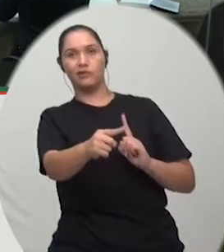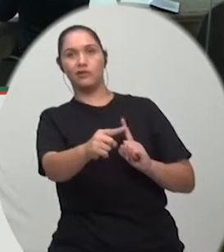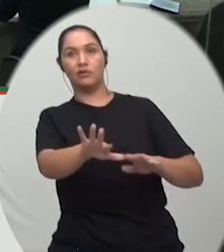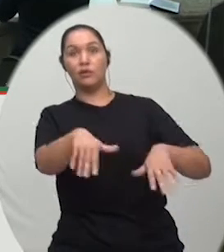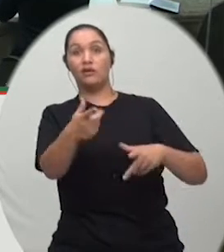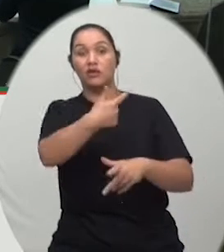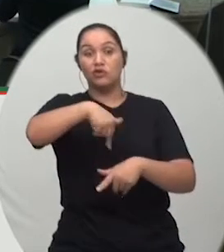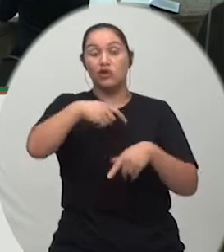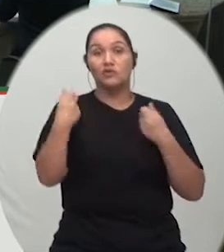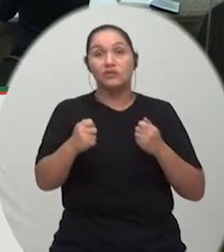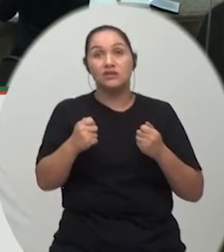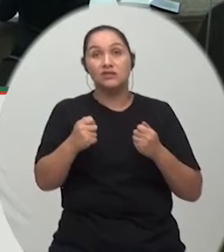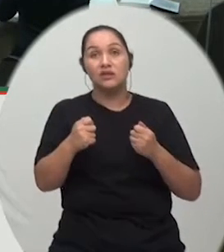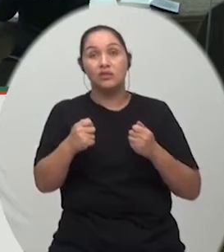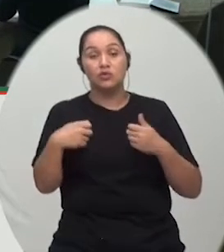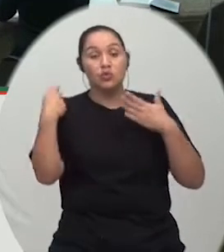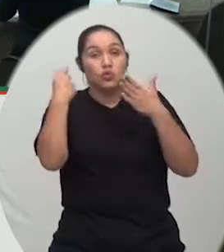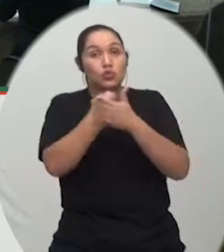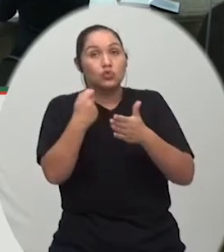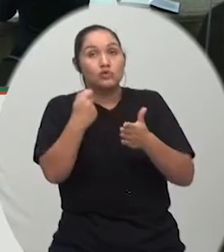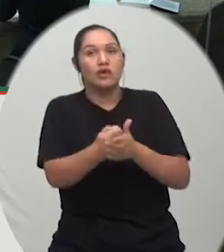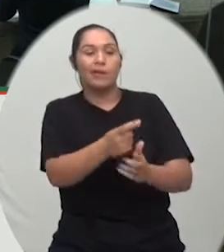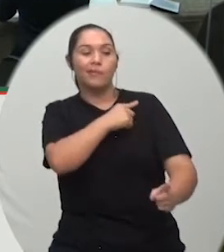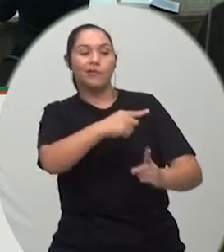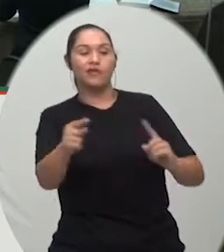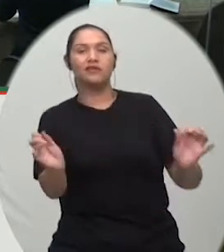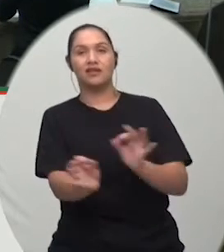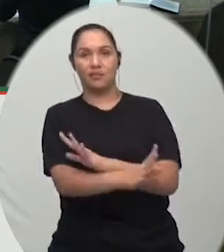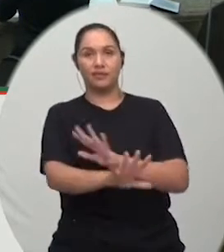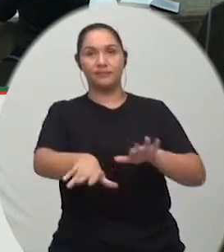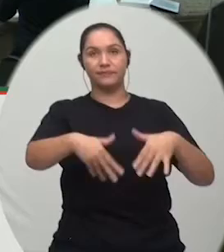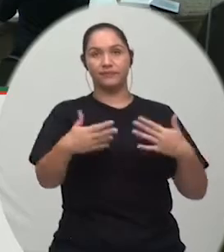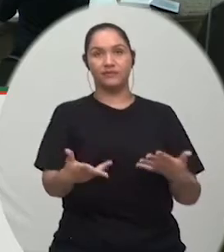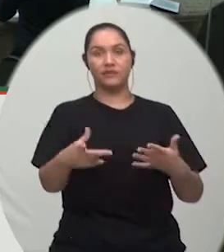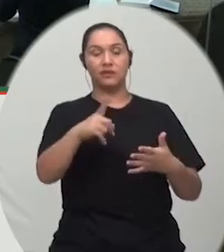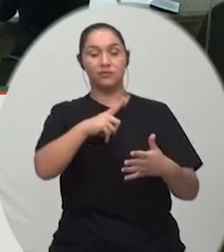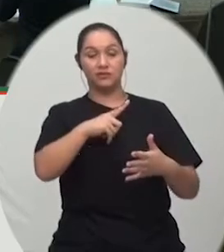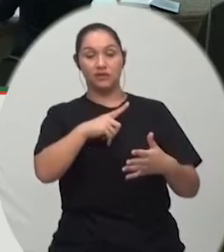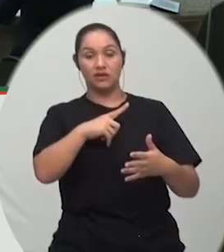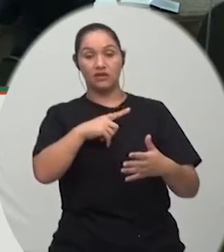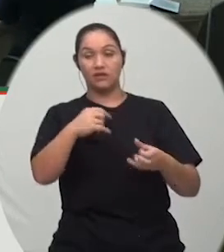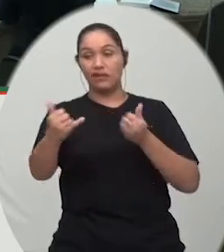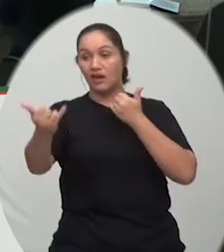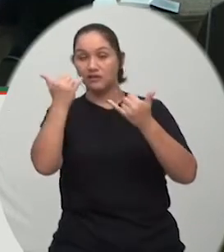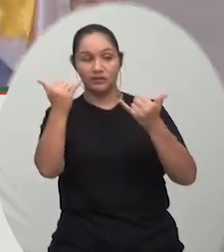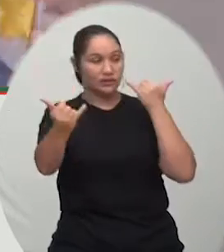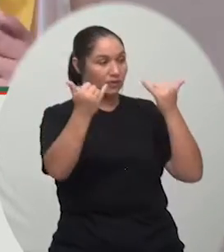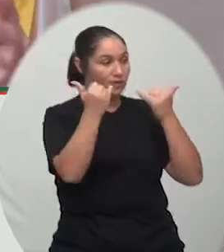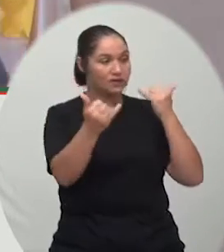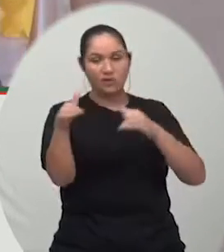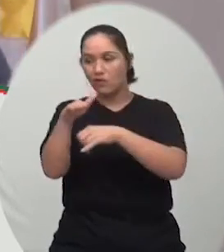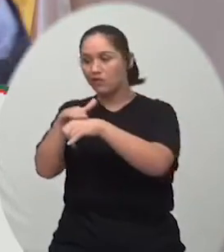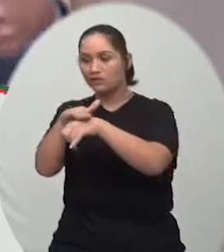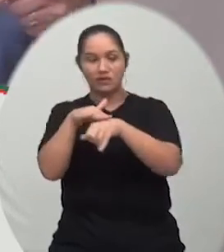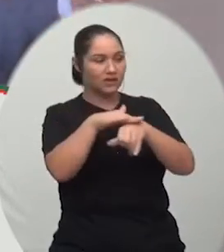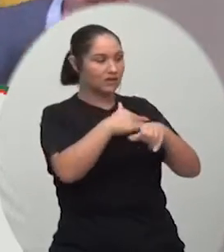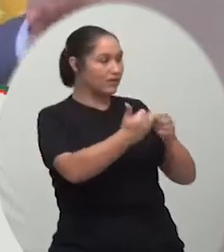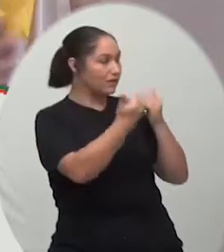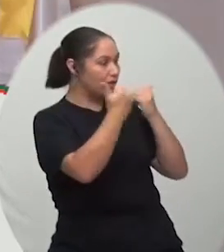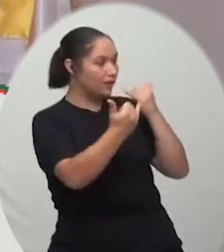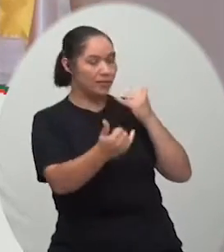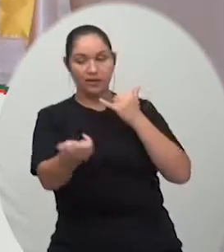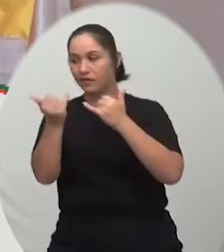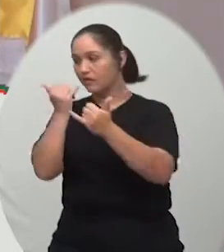isso, houve esse empenho, essa informação, essa troca de informação, para que nós, enquanto